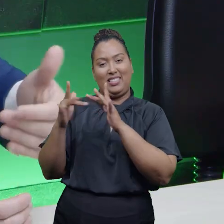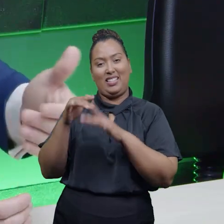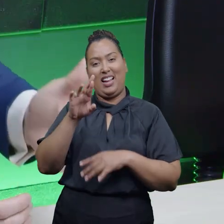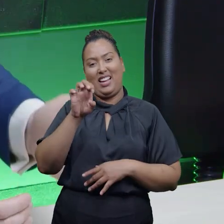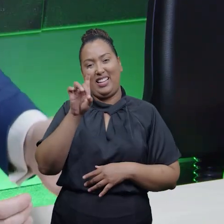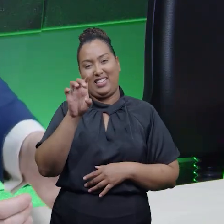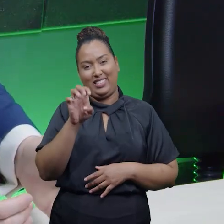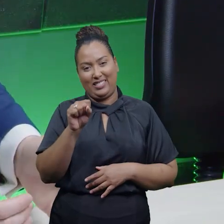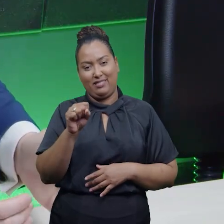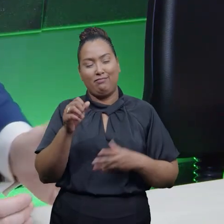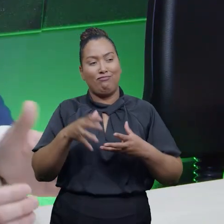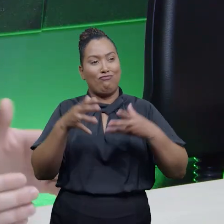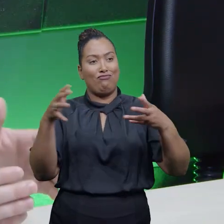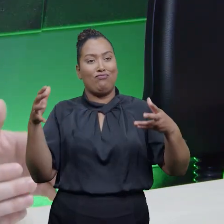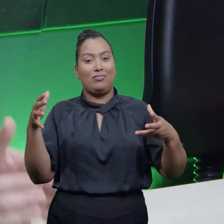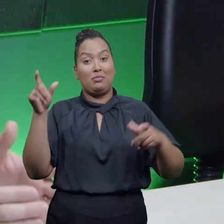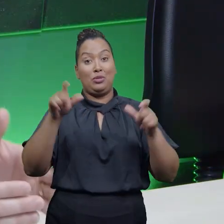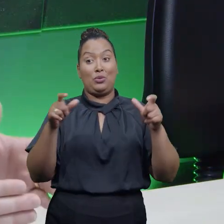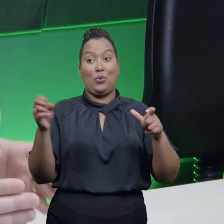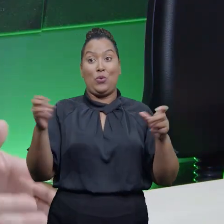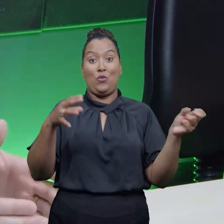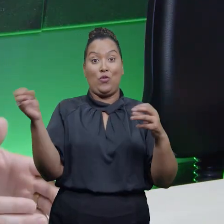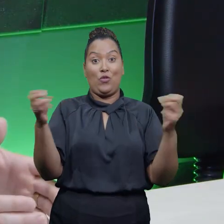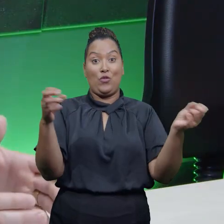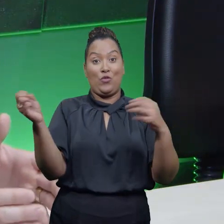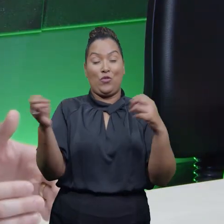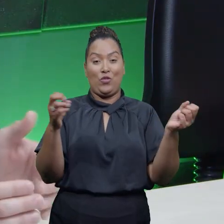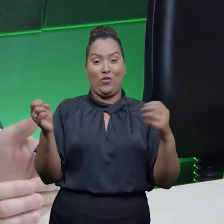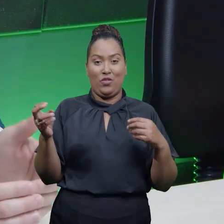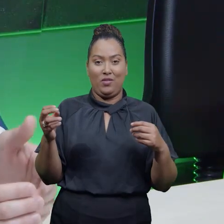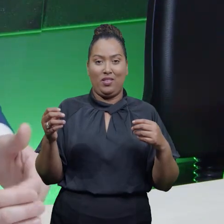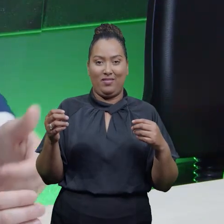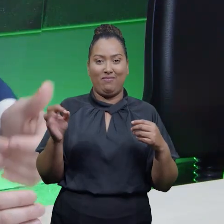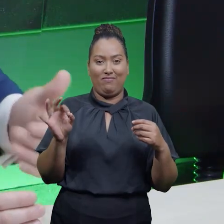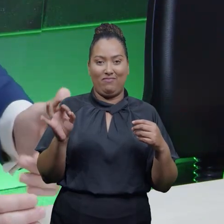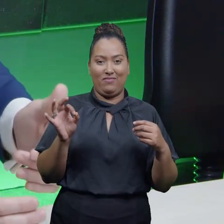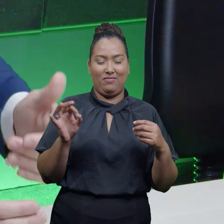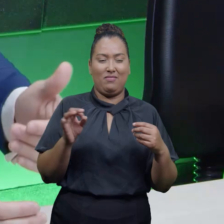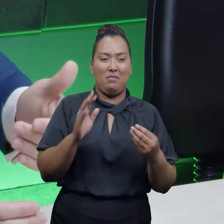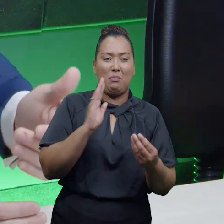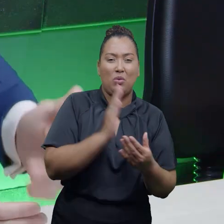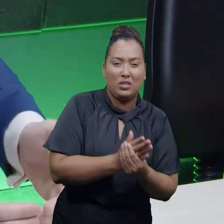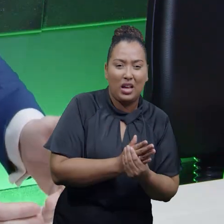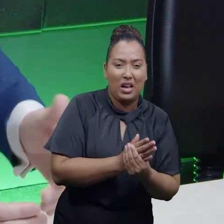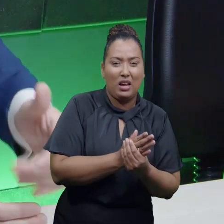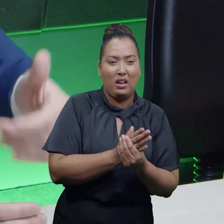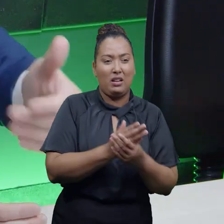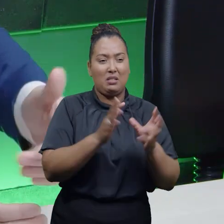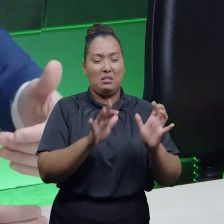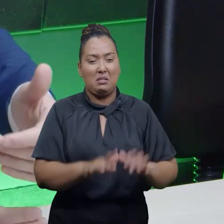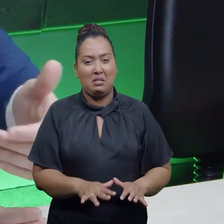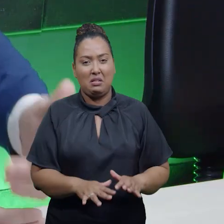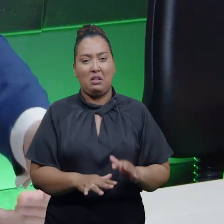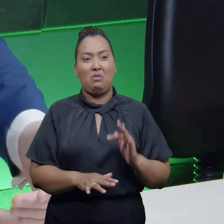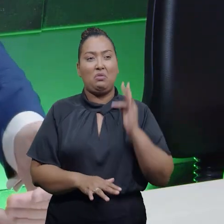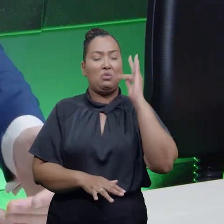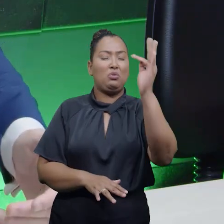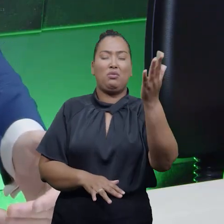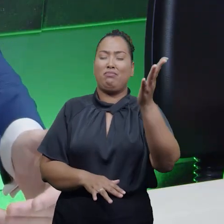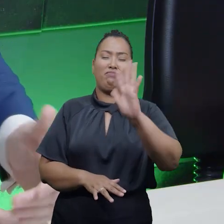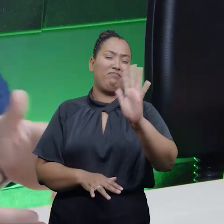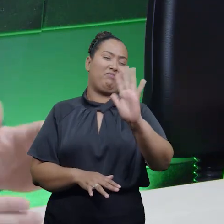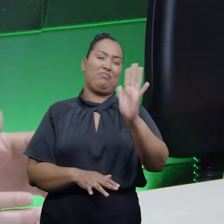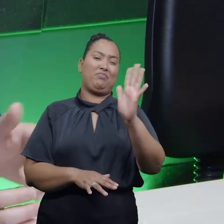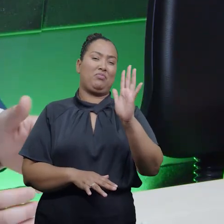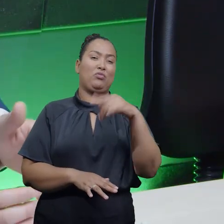essa rede seja ampliada sem a necessidade de formalizar isso em um processo que vai gerar no